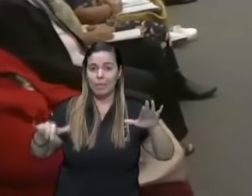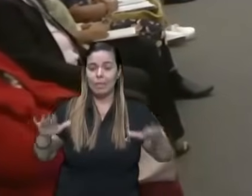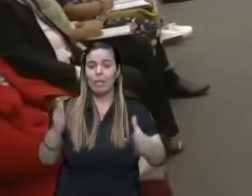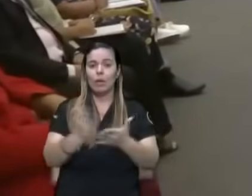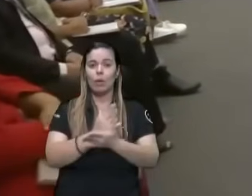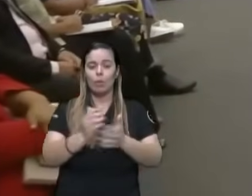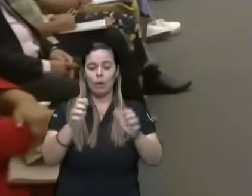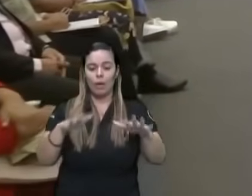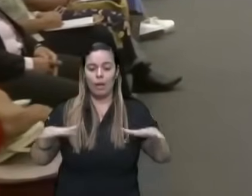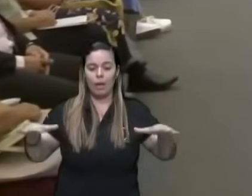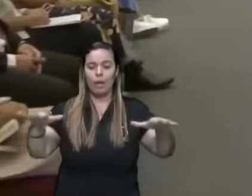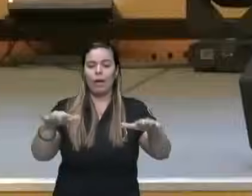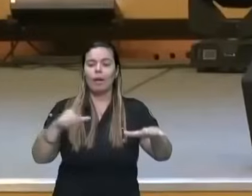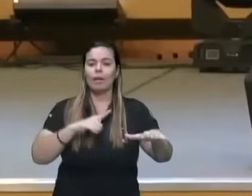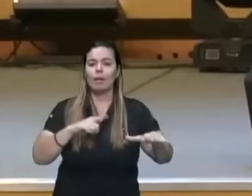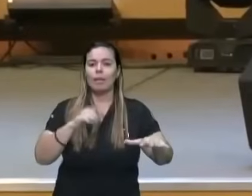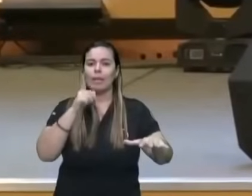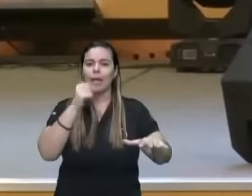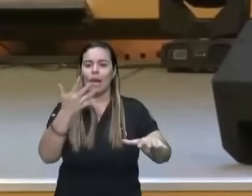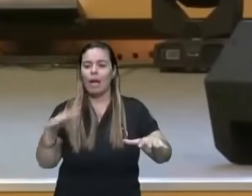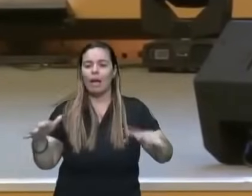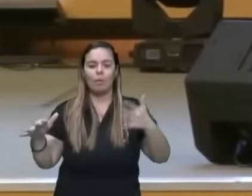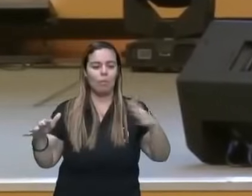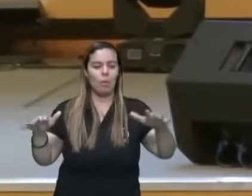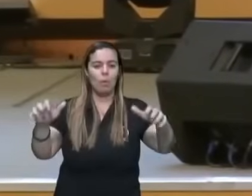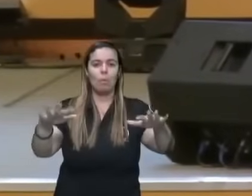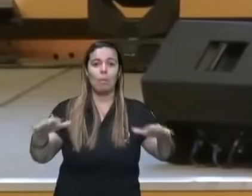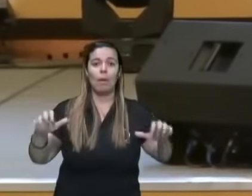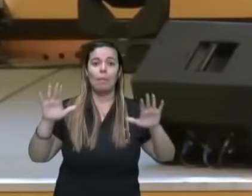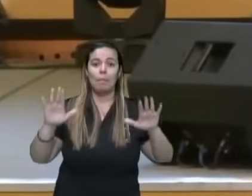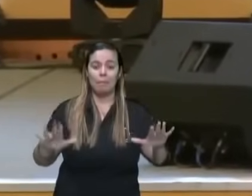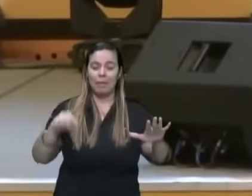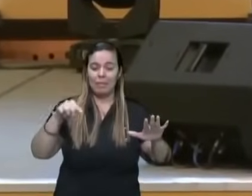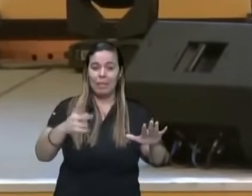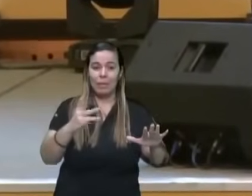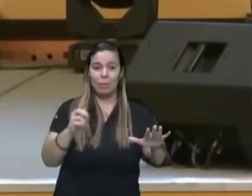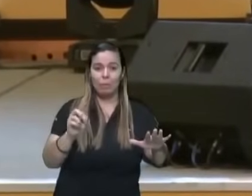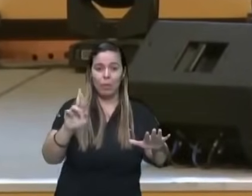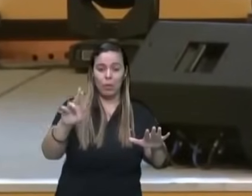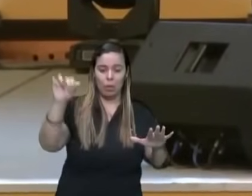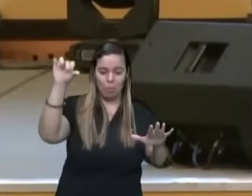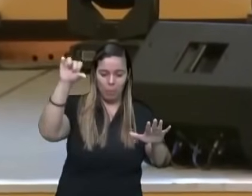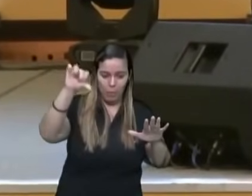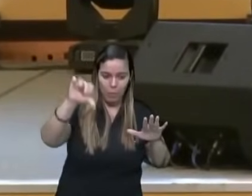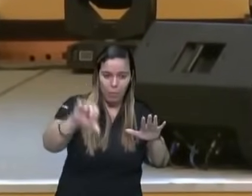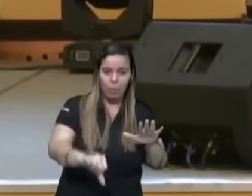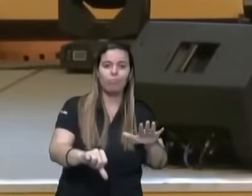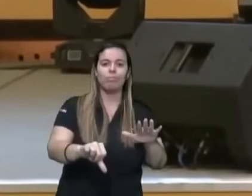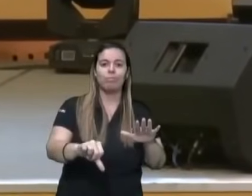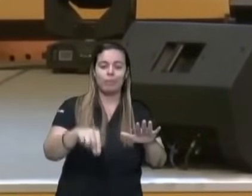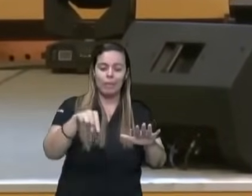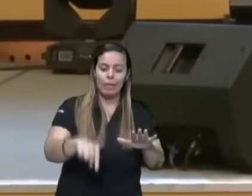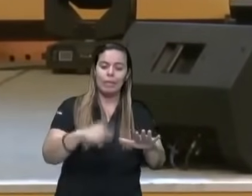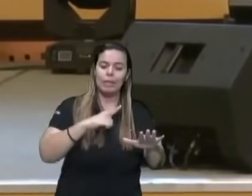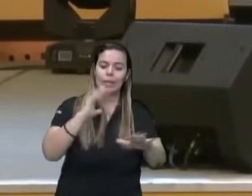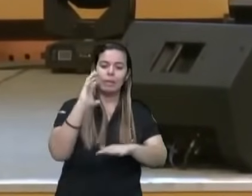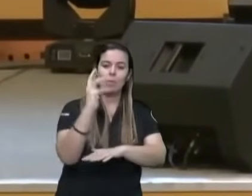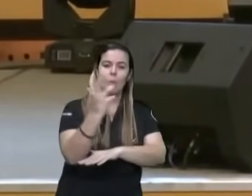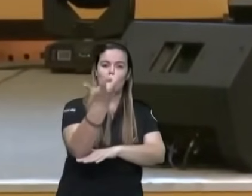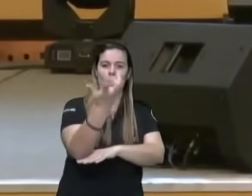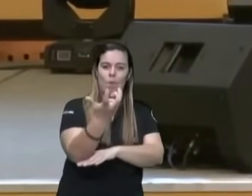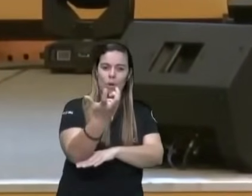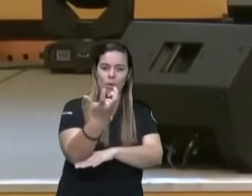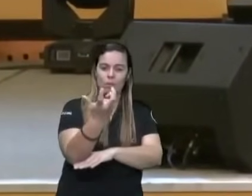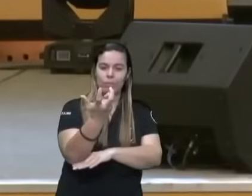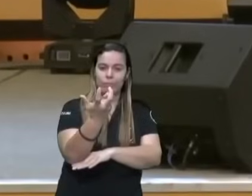tem oásis. Mas ele está dizendo aqui, vai habitar nos lugares secos do deserto.